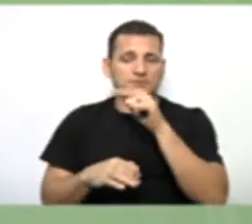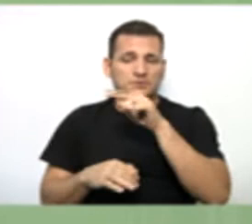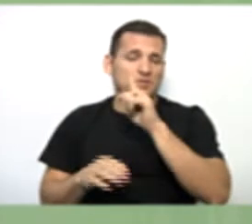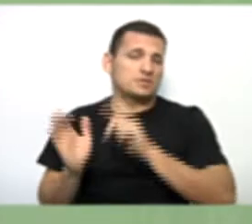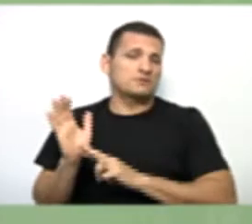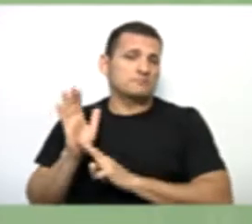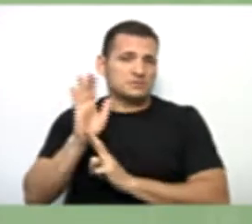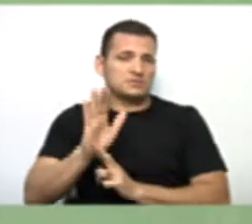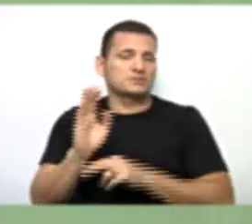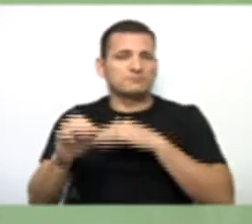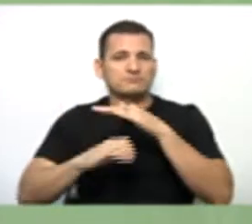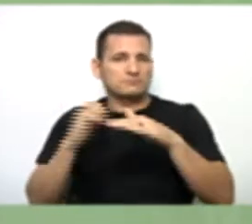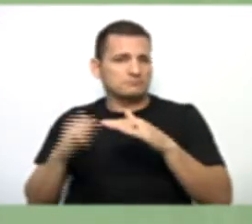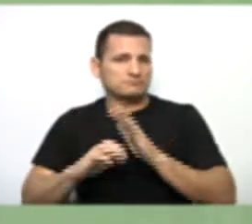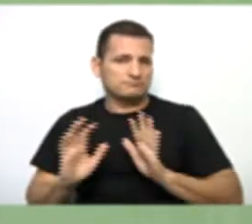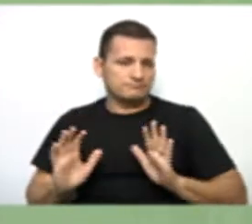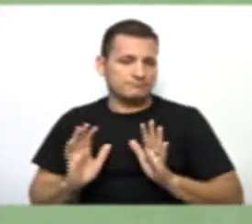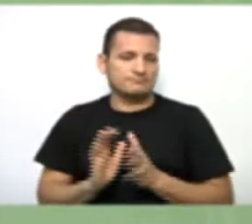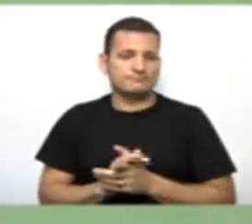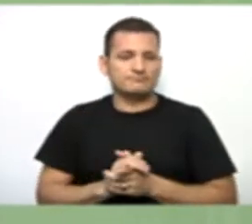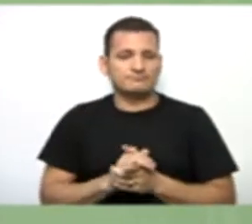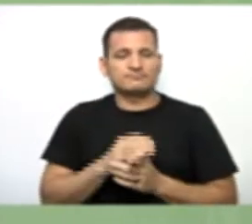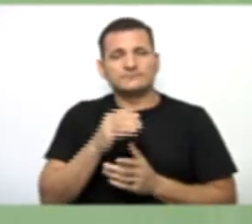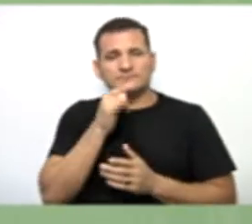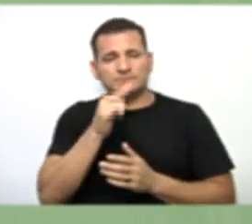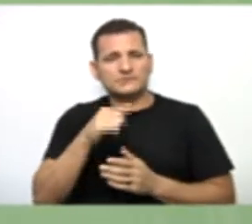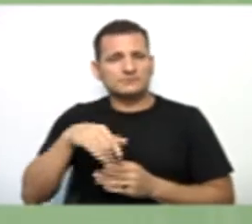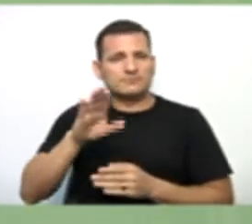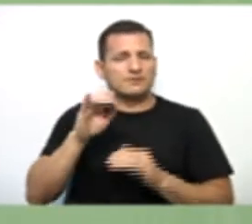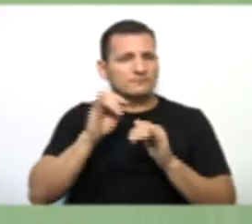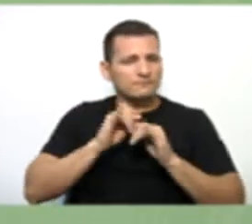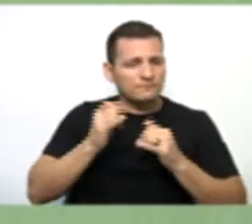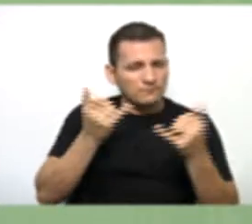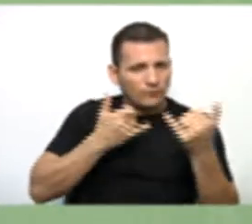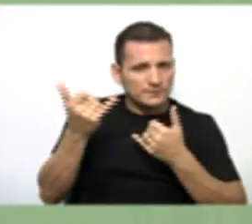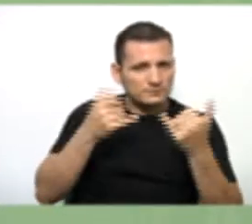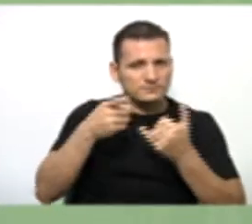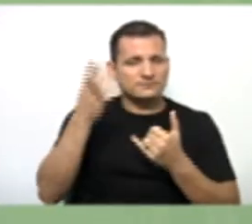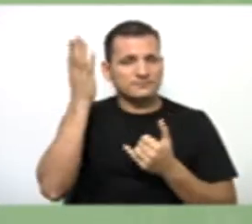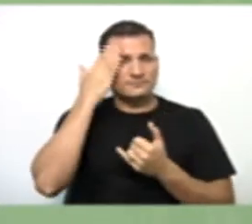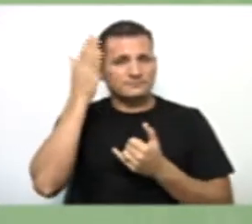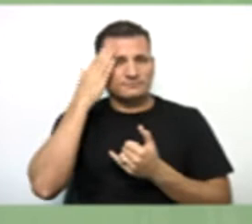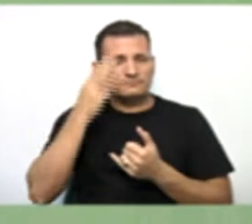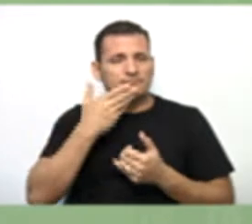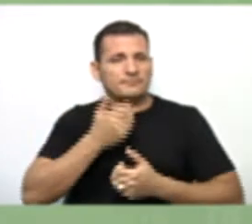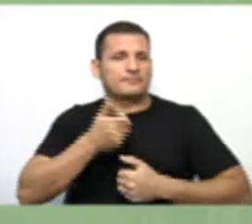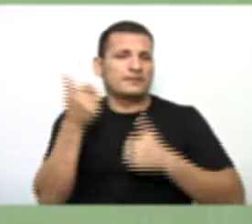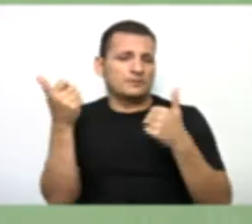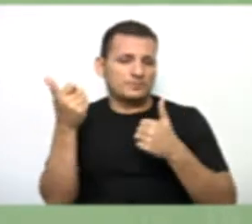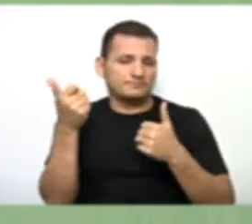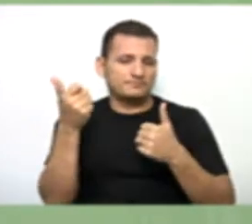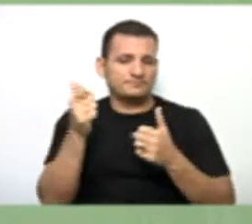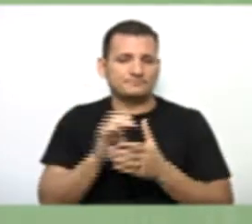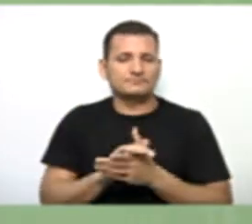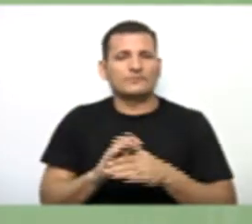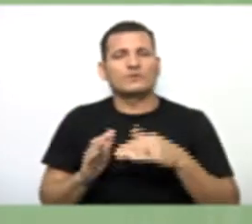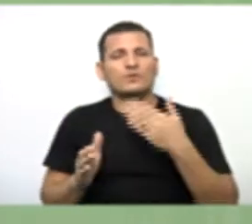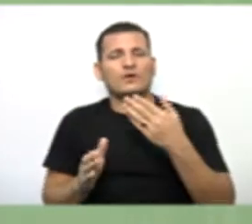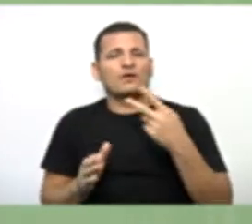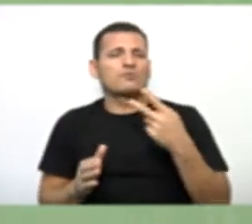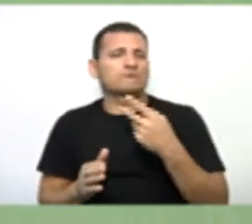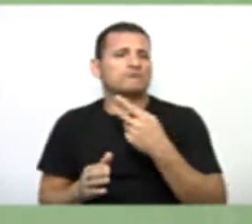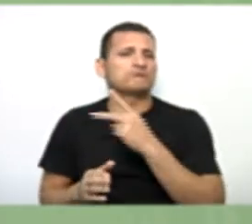representante da empresa, se for o caso. Quanto mais informações você souber, melhor será. Quais são os seus